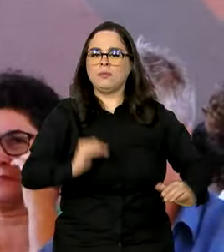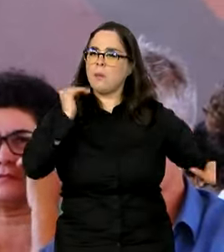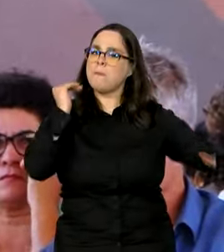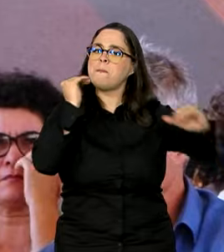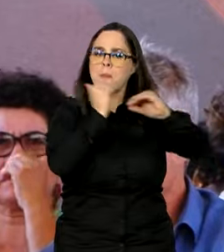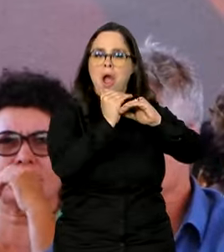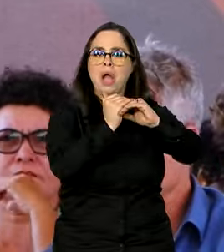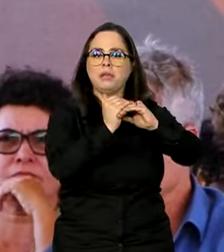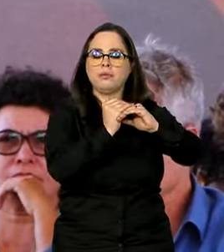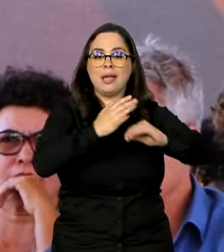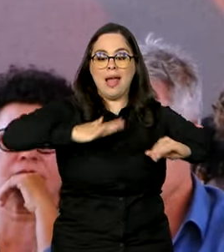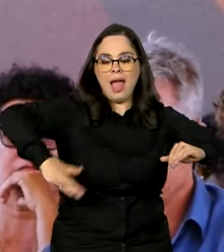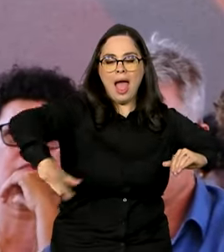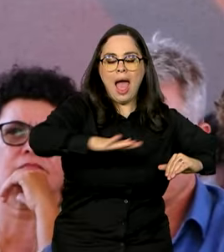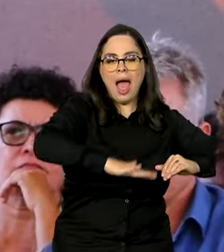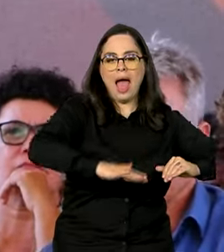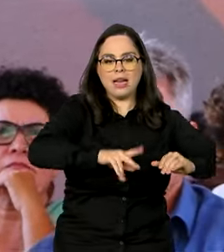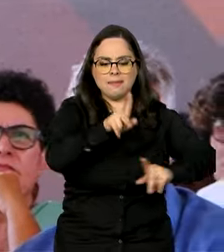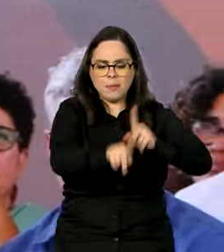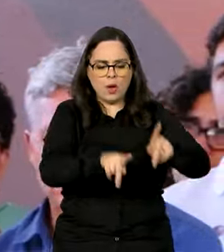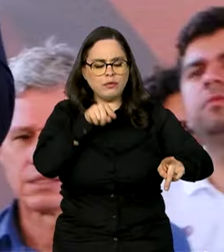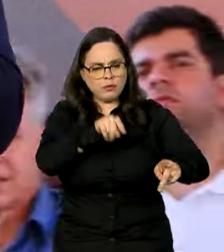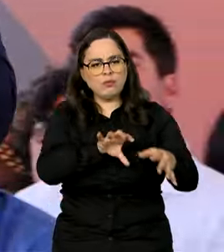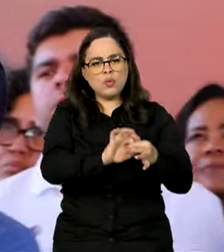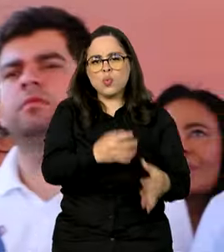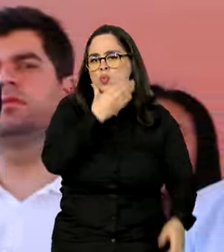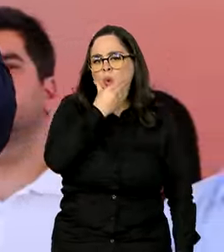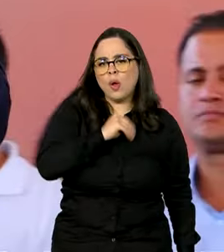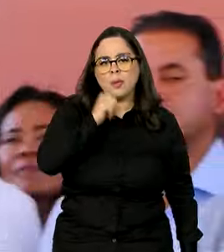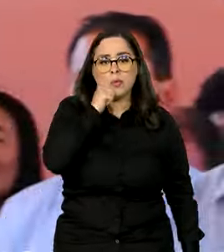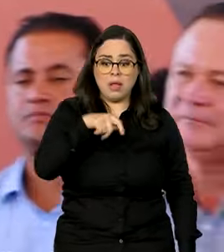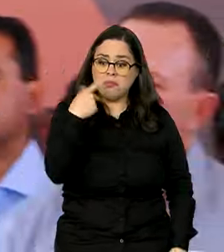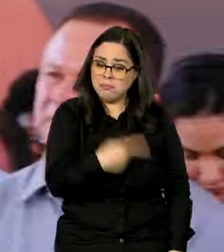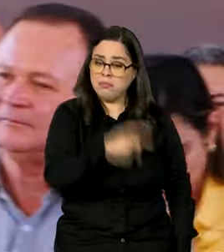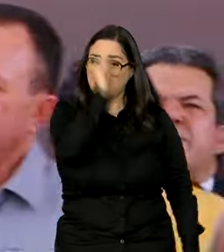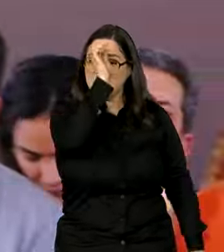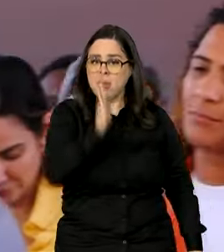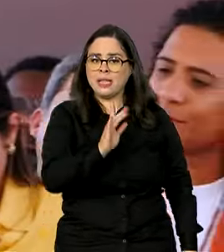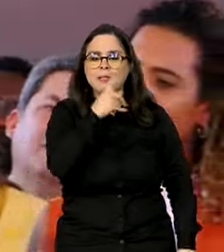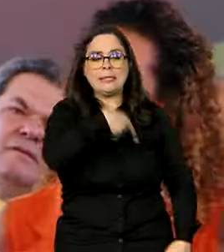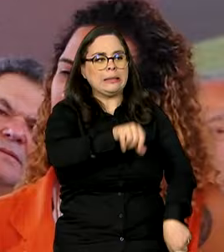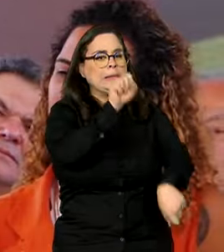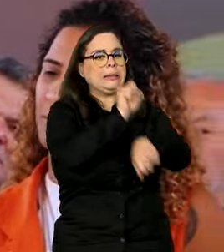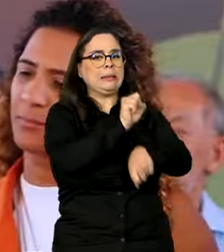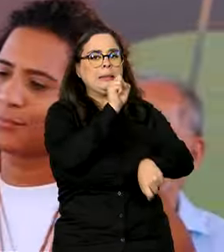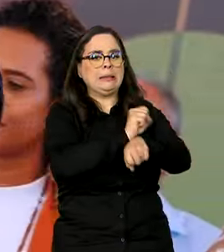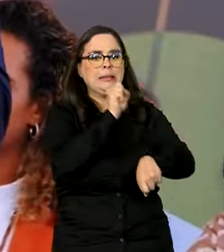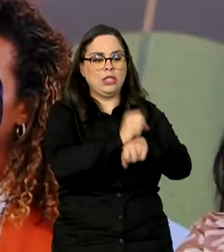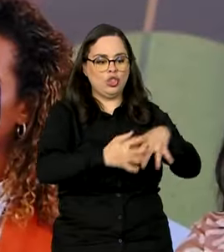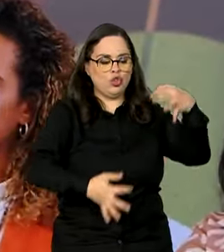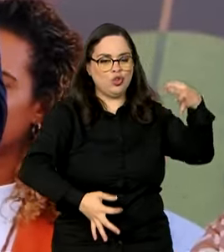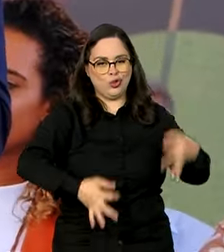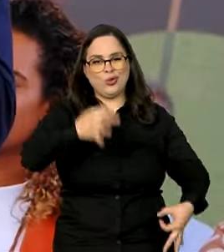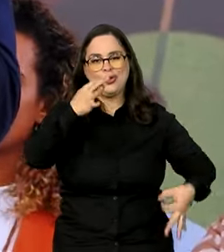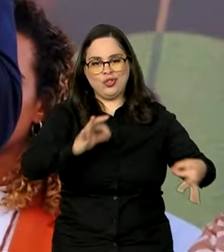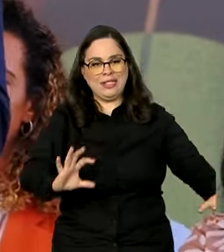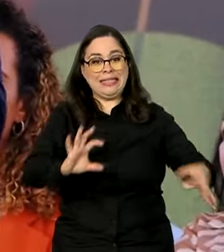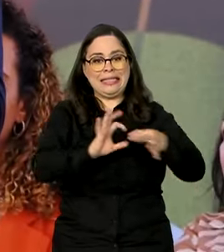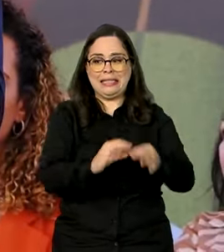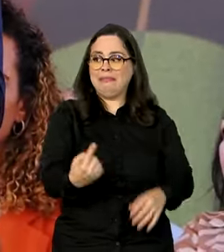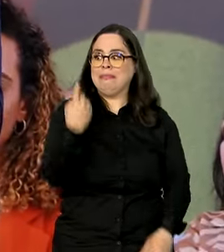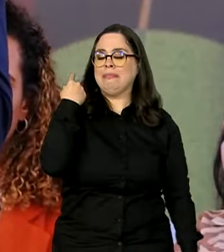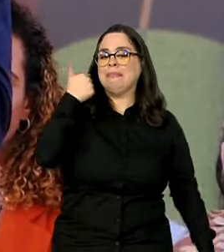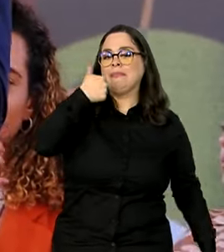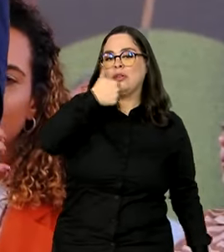numa parte de povo, homem e mulher brasileira, que estão esperando justiça desde